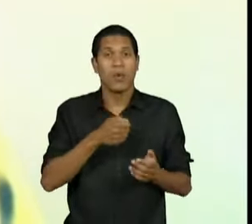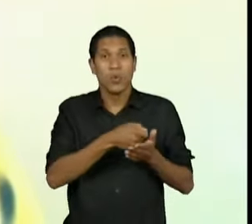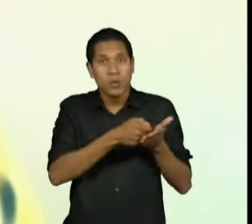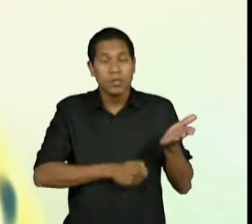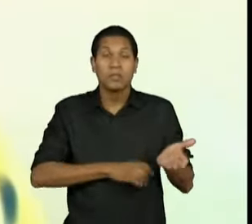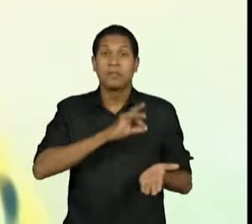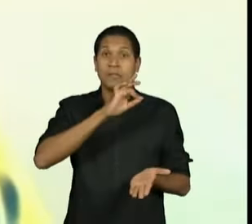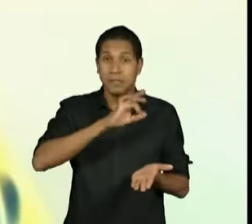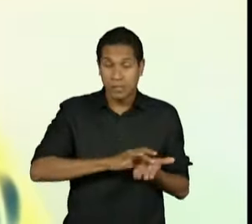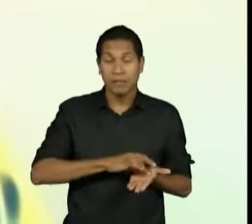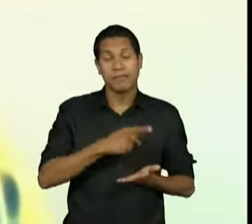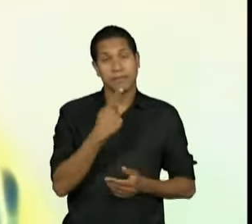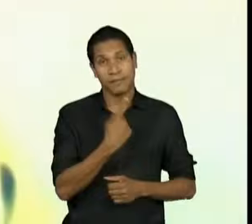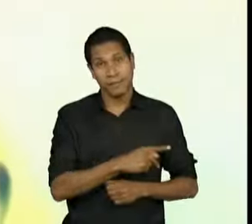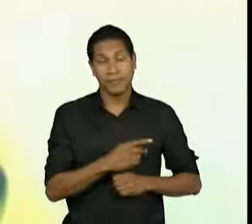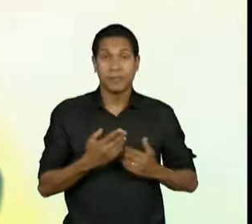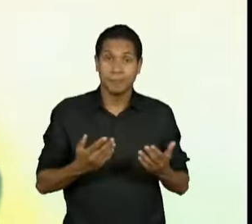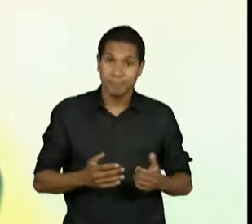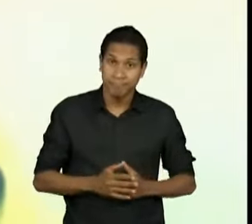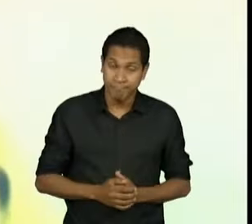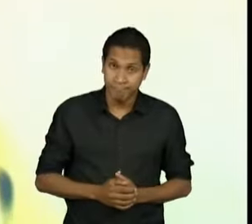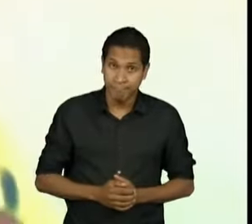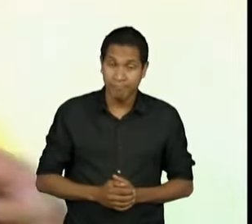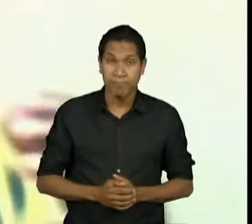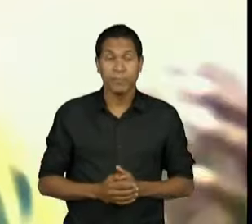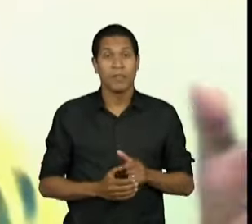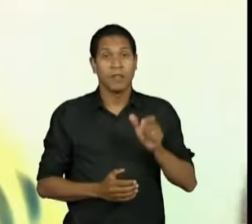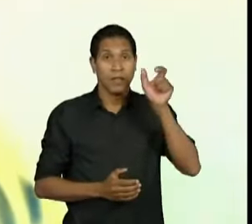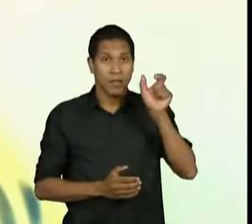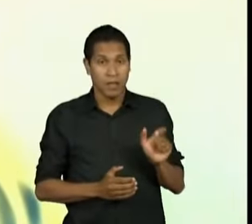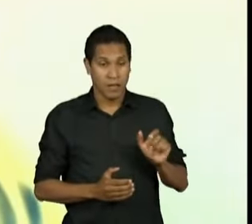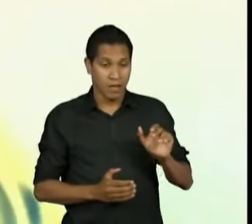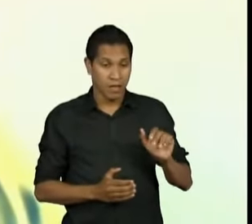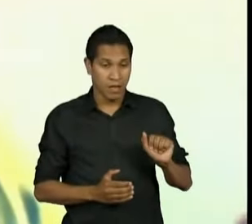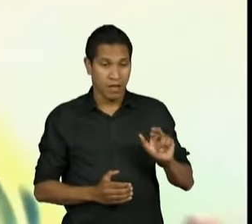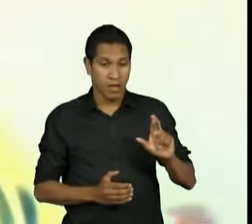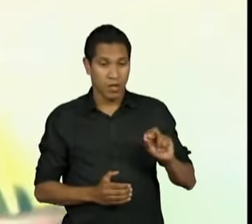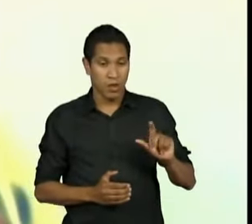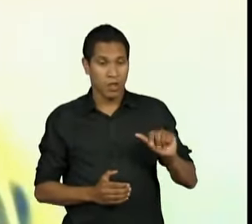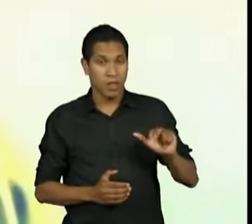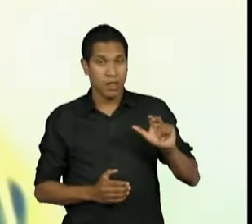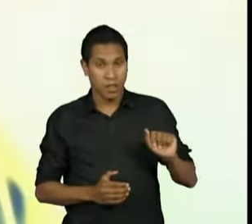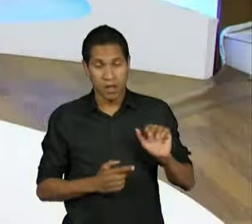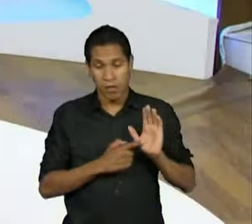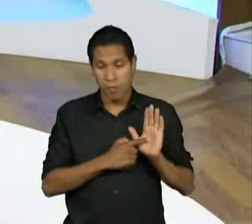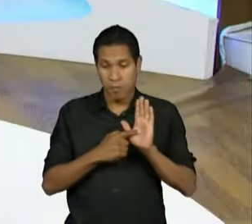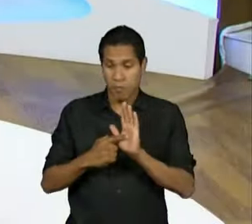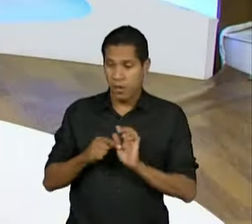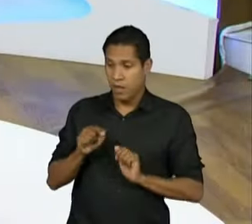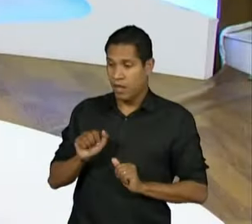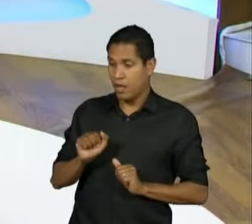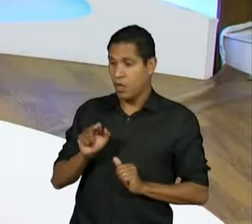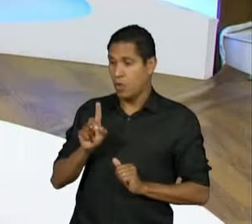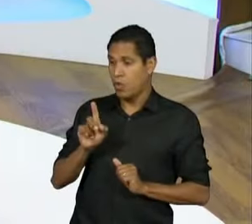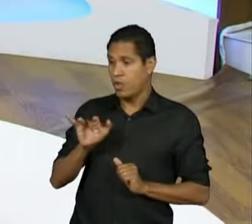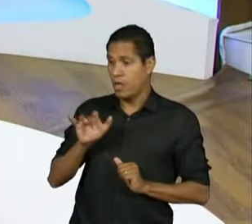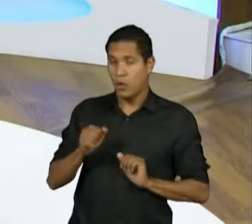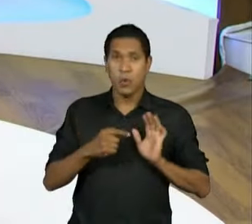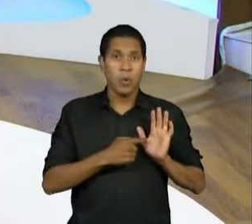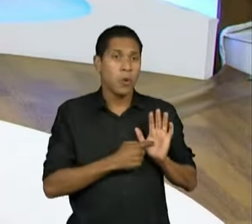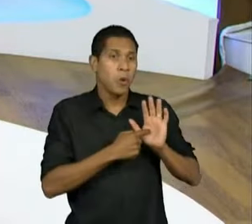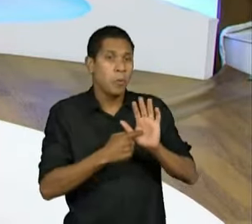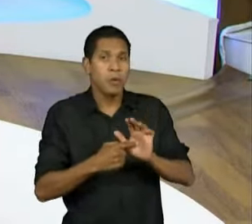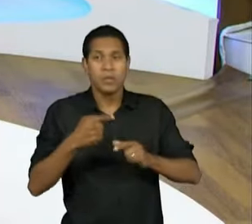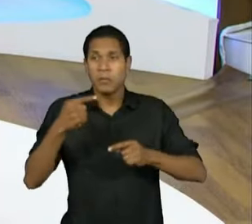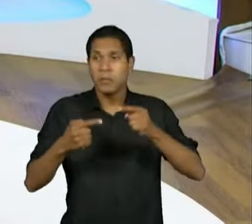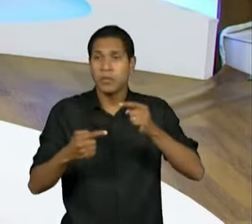Carolina. Então, como Carolina fala de Audálio, Carolina fala da política, Carolina fala